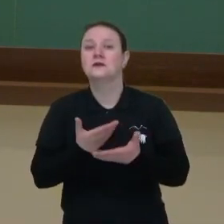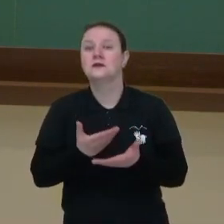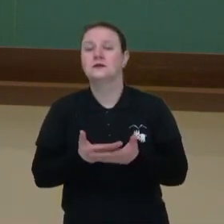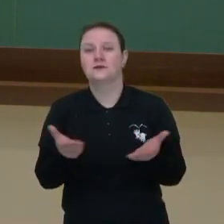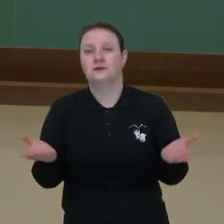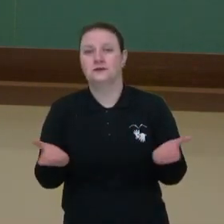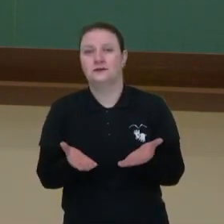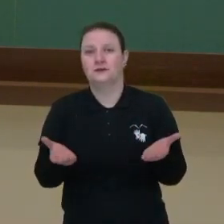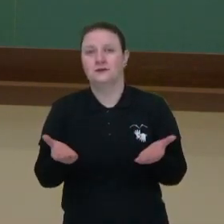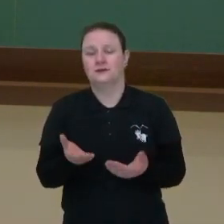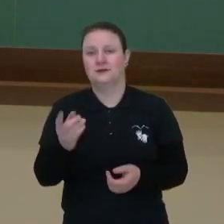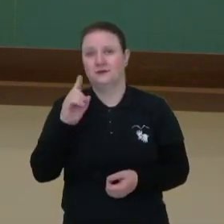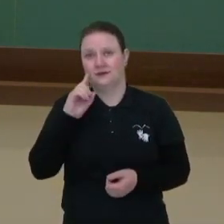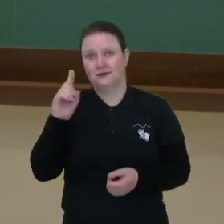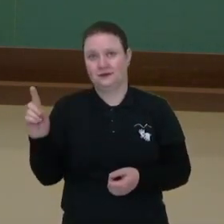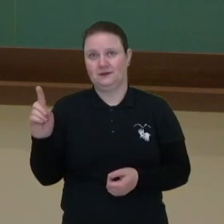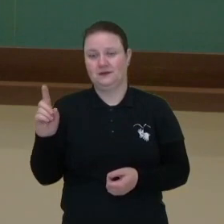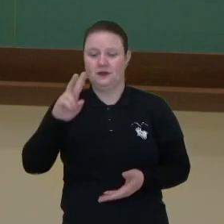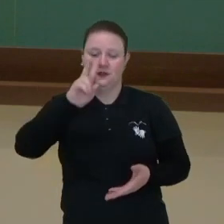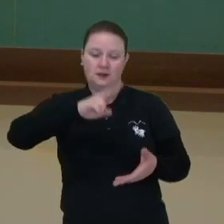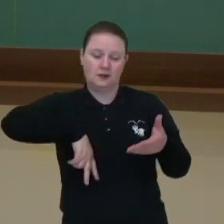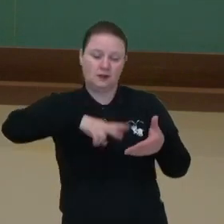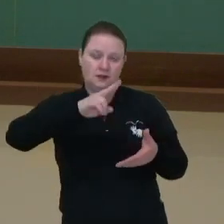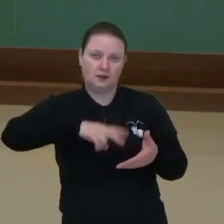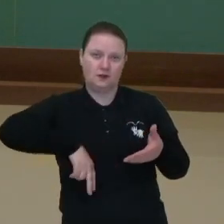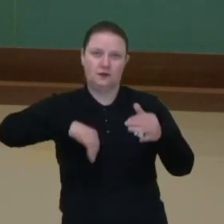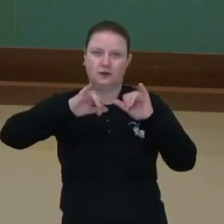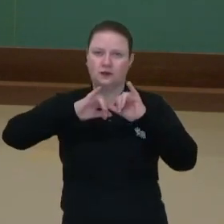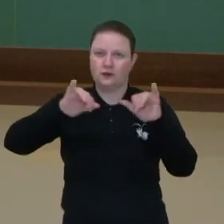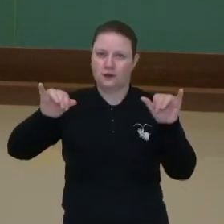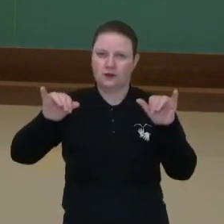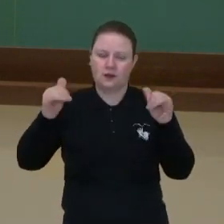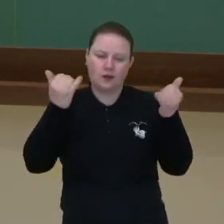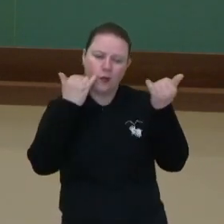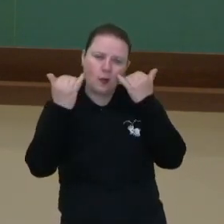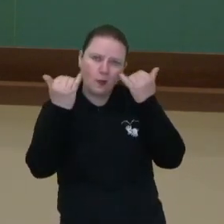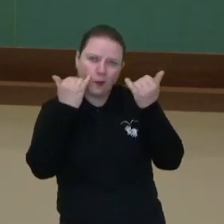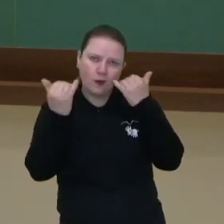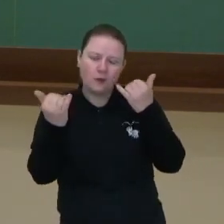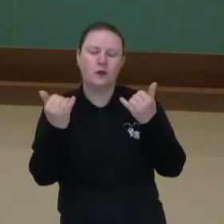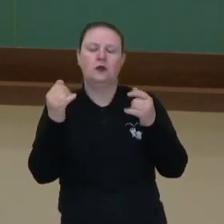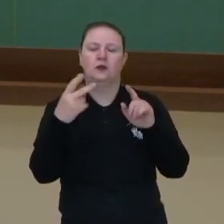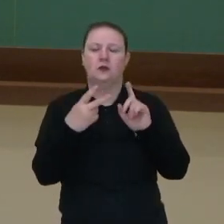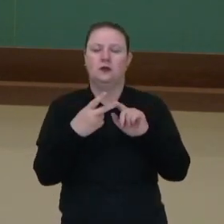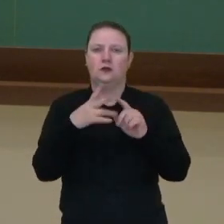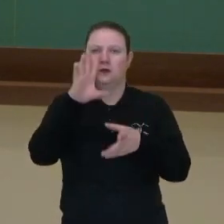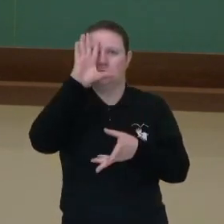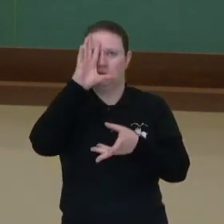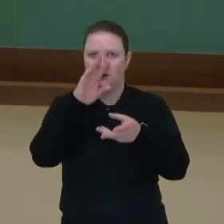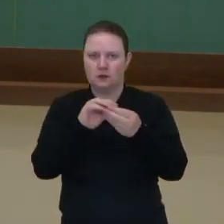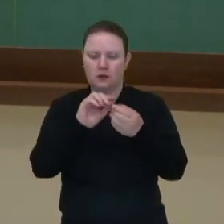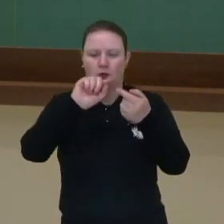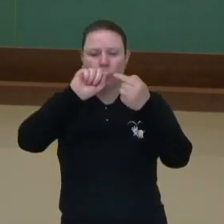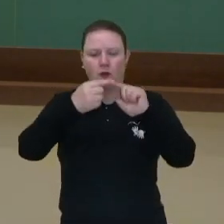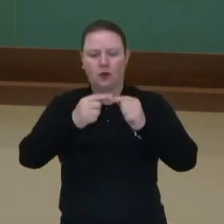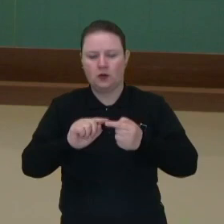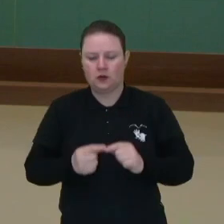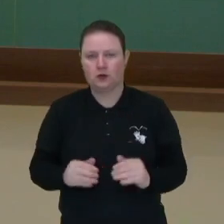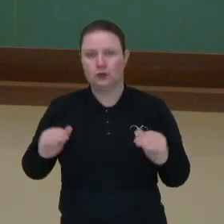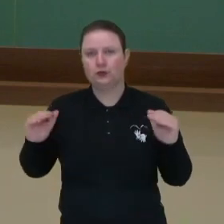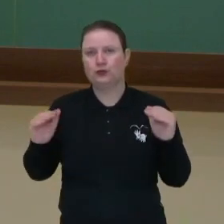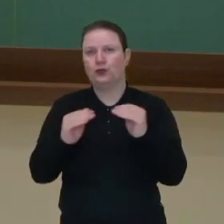hoje? Acompanhe aqui. Nós fizemos a leitura de uma notícia, certo? Compreendemos a relação de concordância entre o